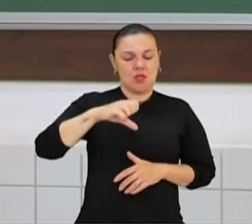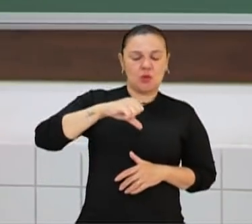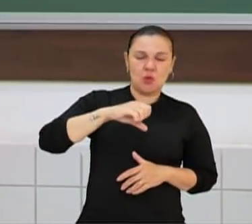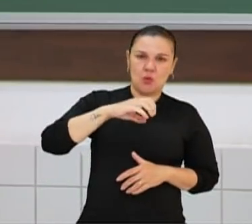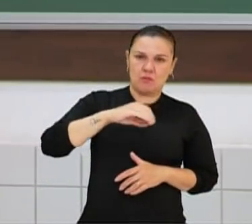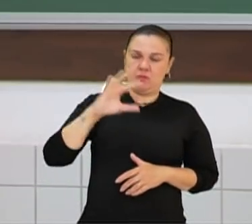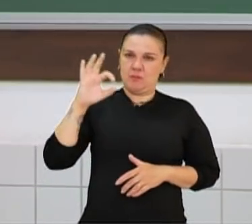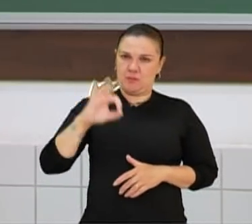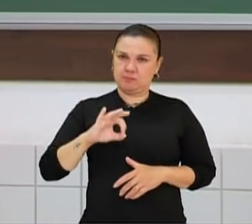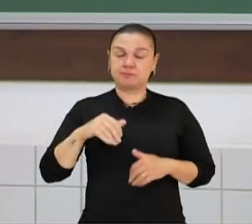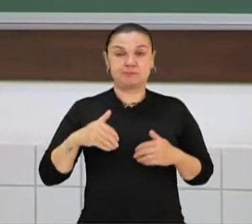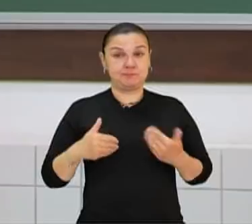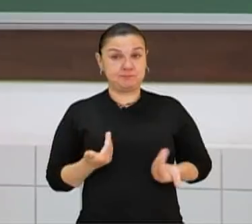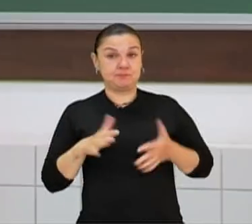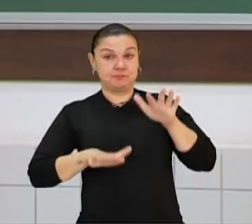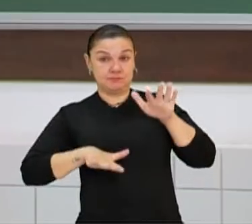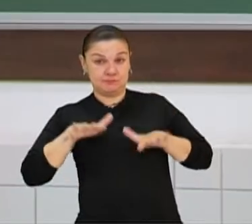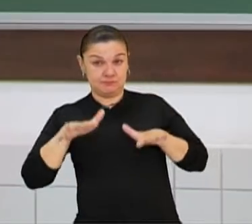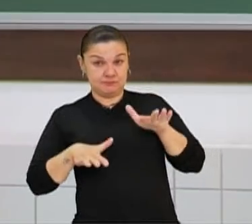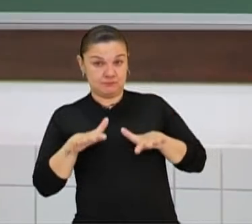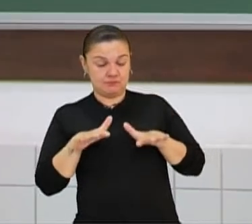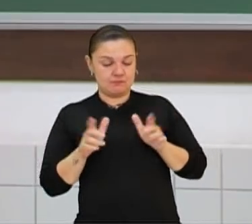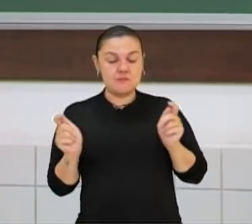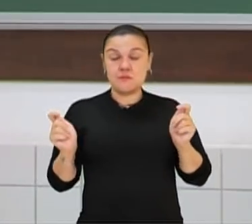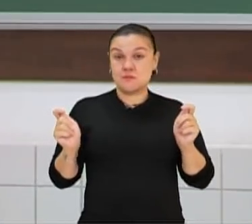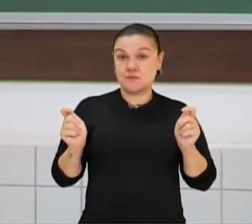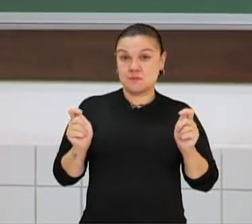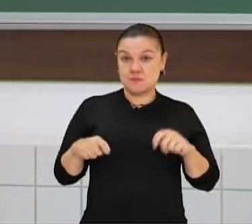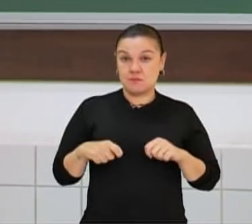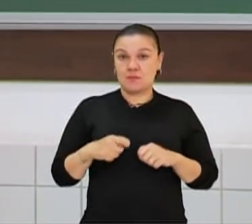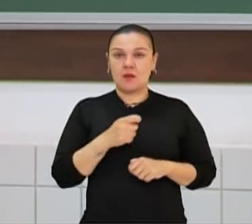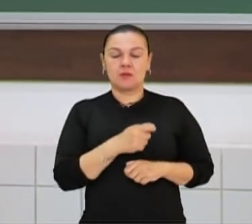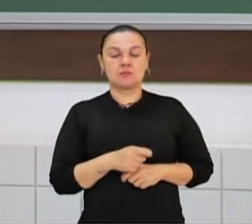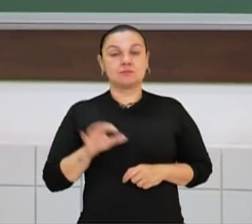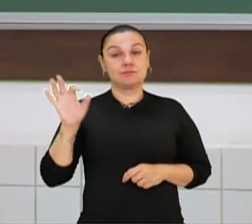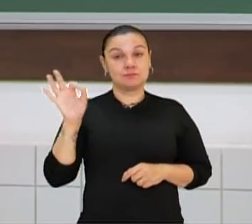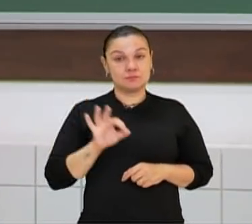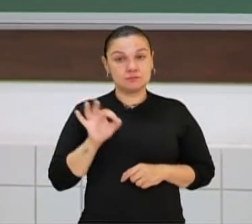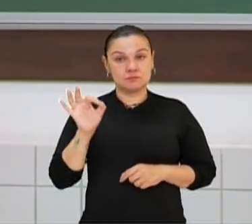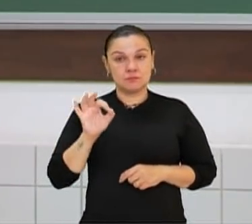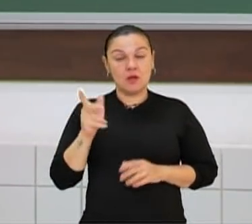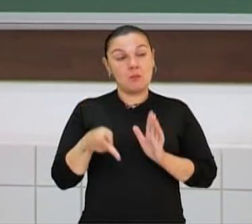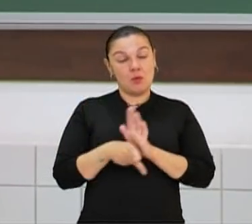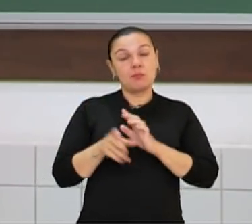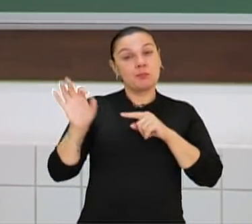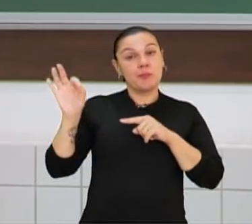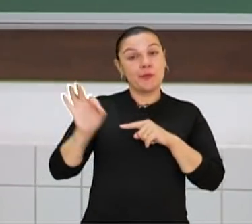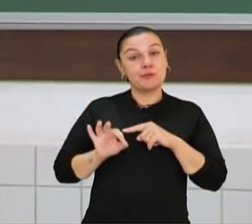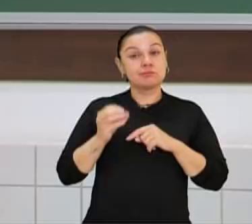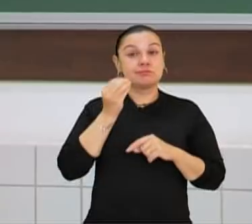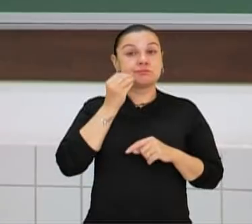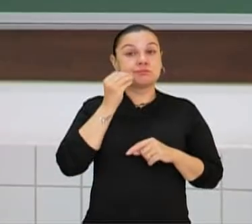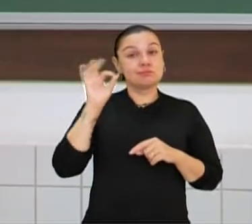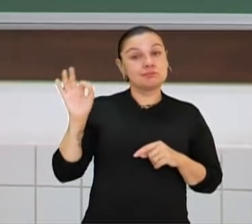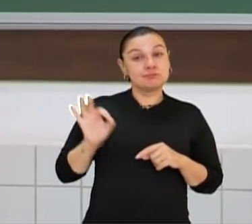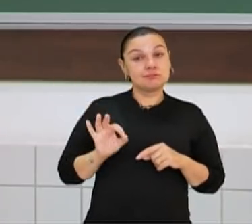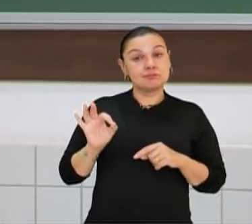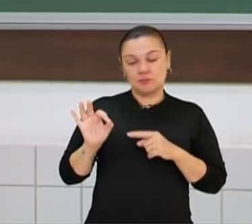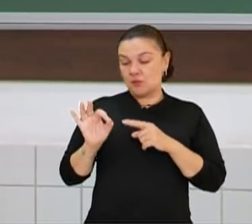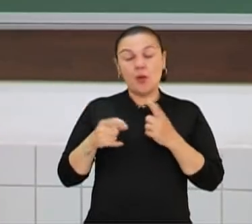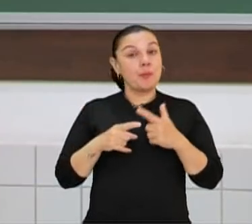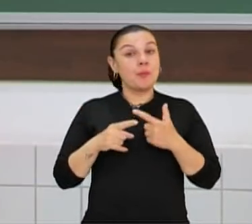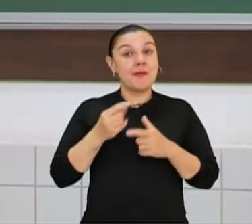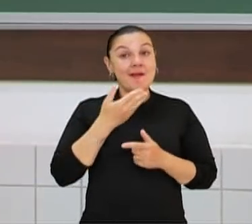90%. Então, muitas vezes, a probabilidade ela é representada na forma de uma porcentagem. Por quê?